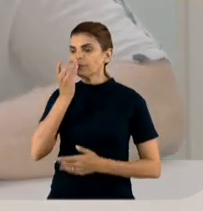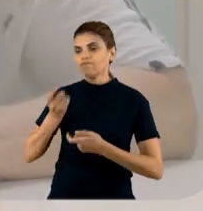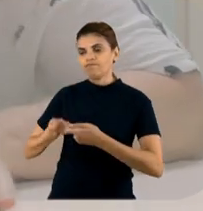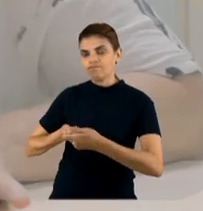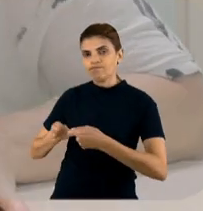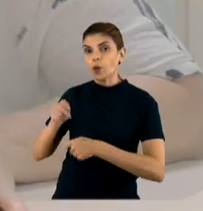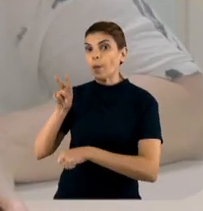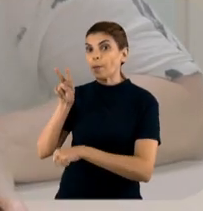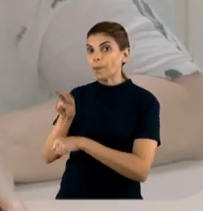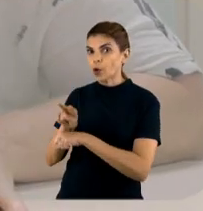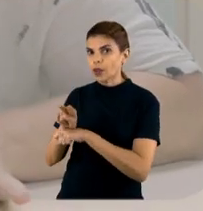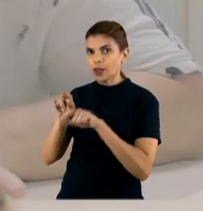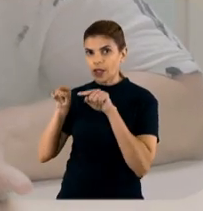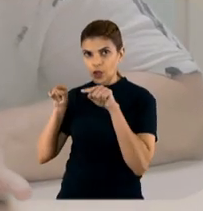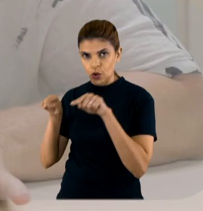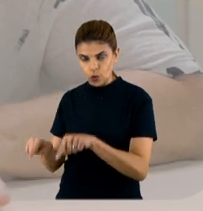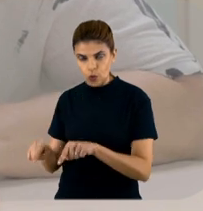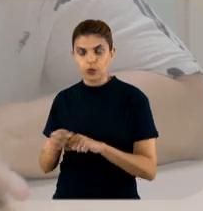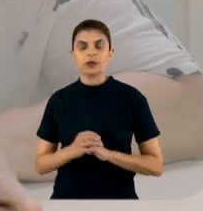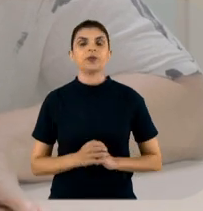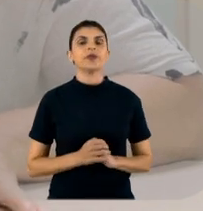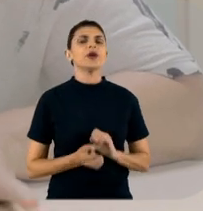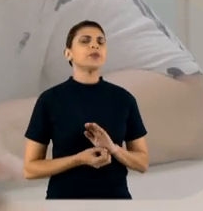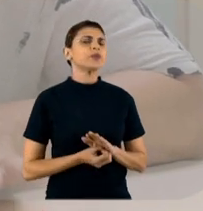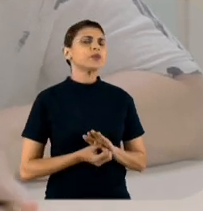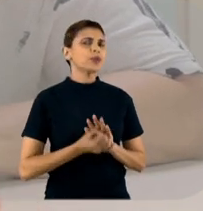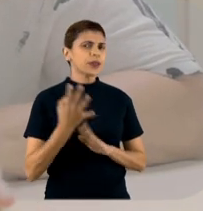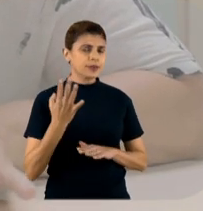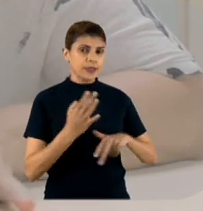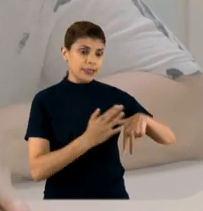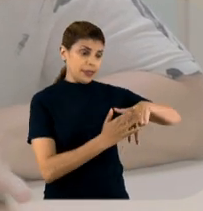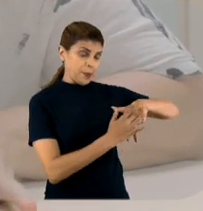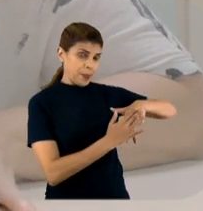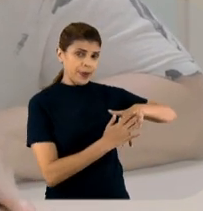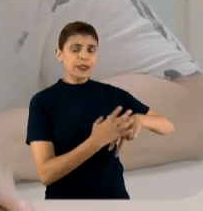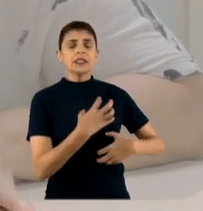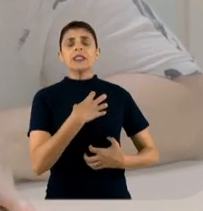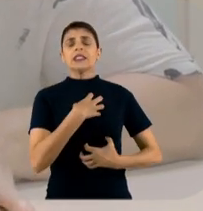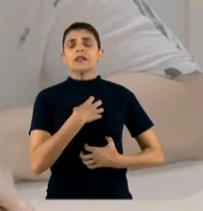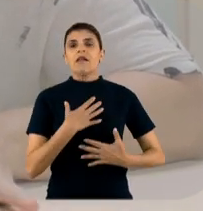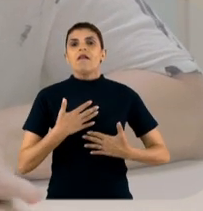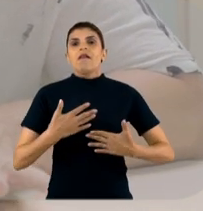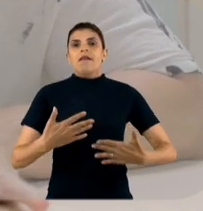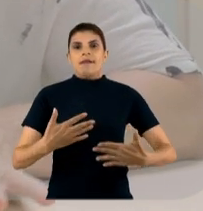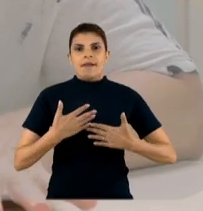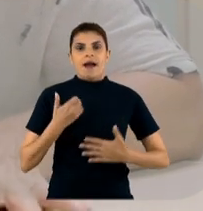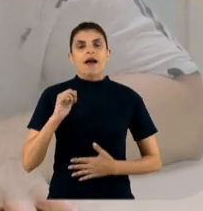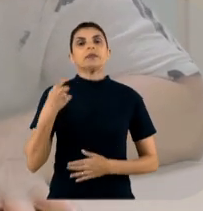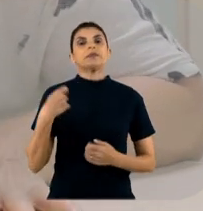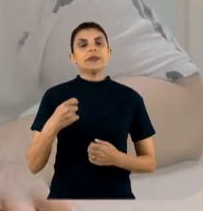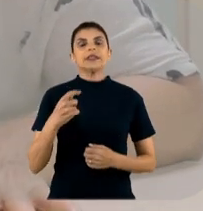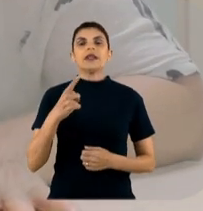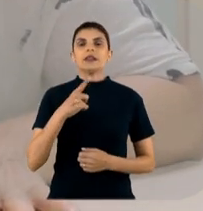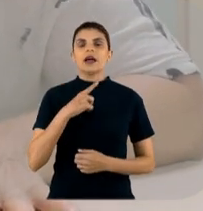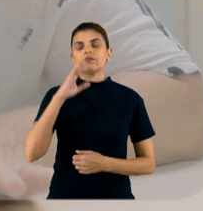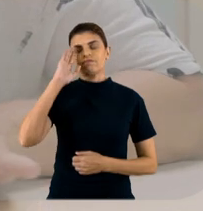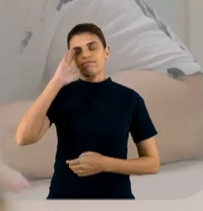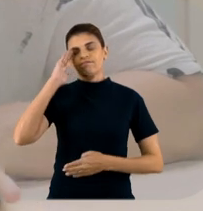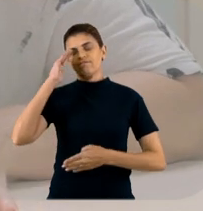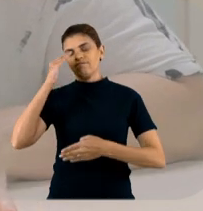ventilação protetora para isso muitas vezes se o paciente tá com muita falta de ar ele tem que est muito